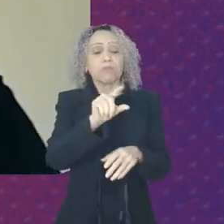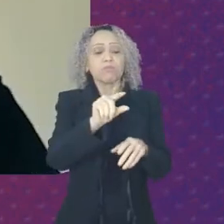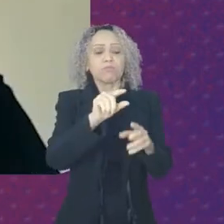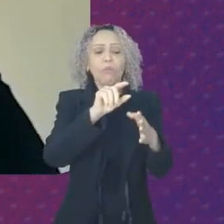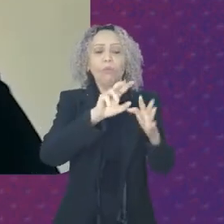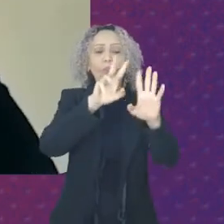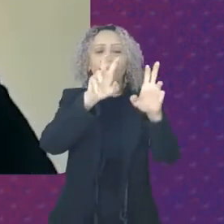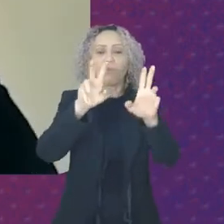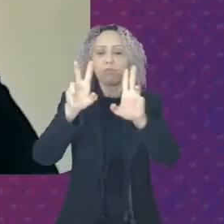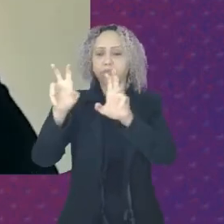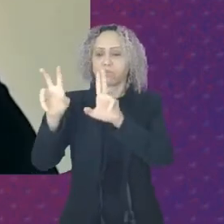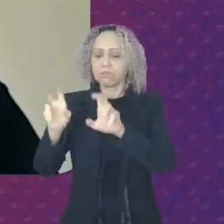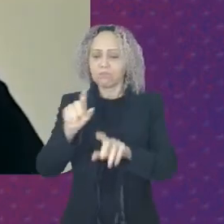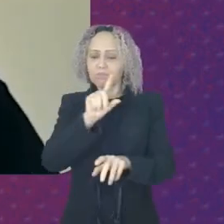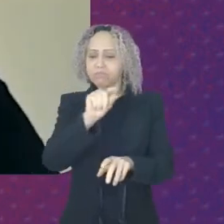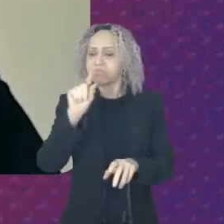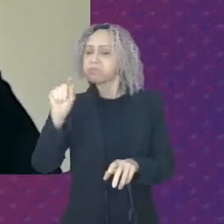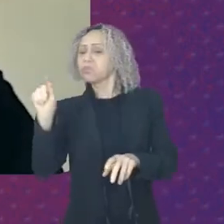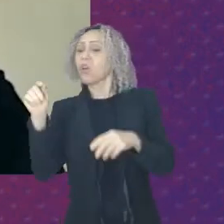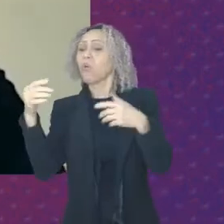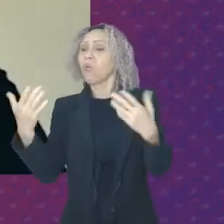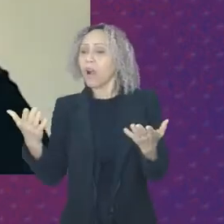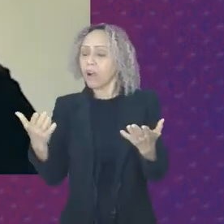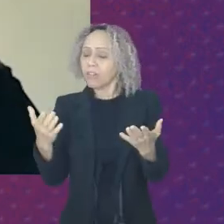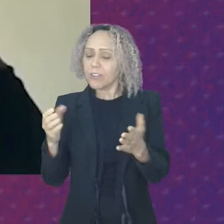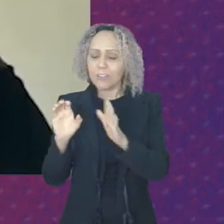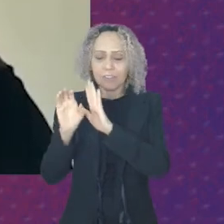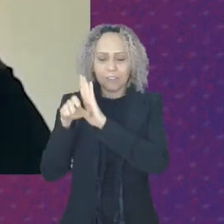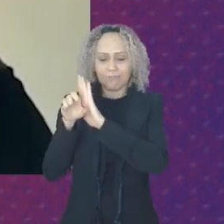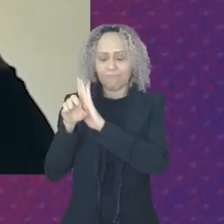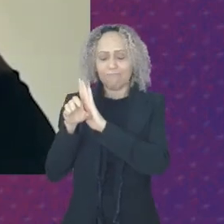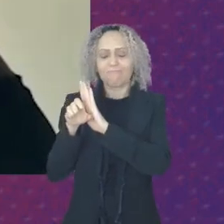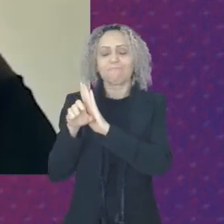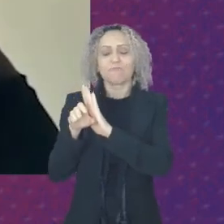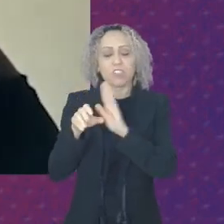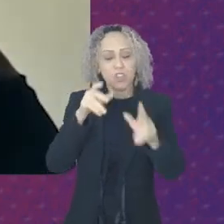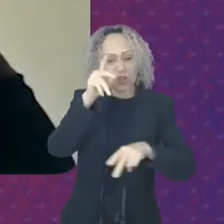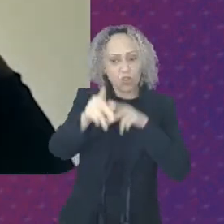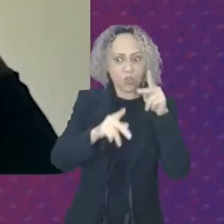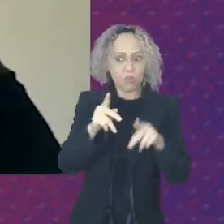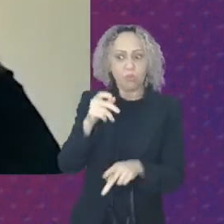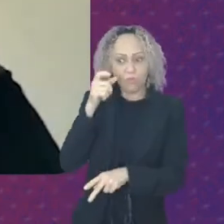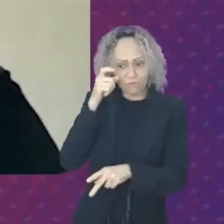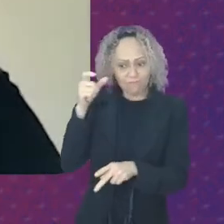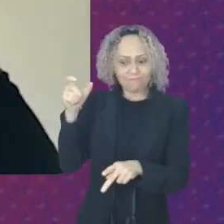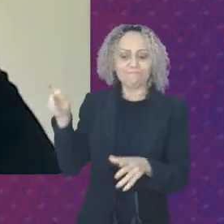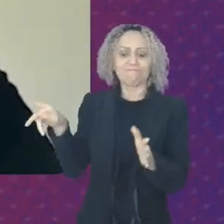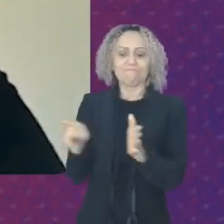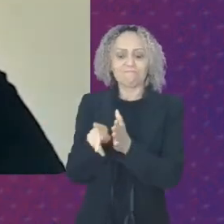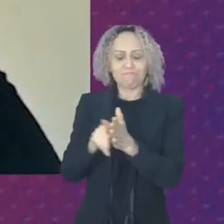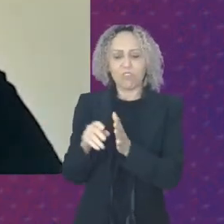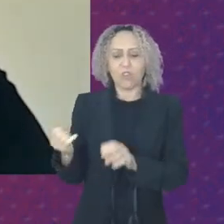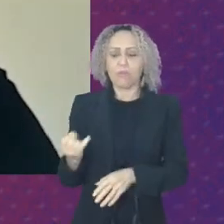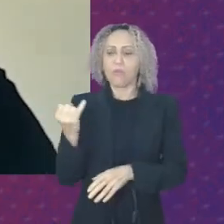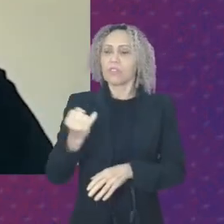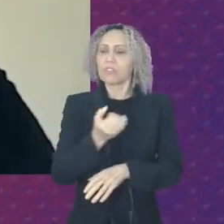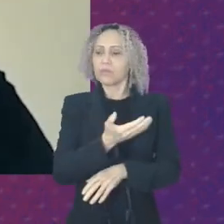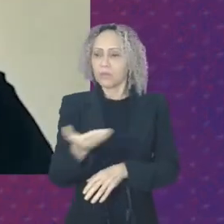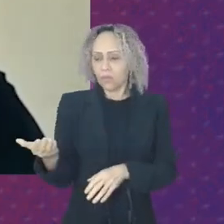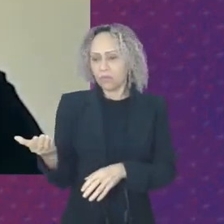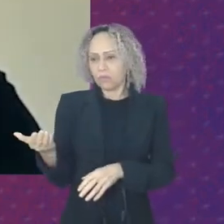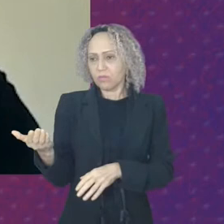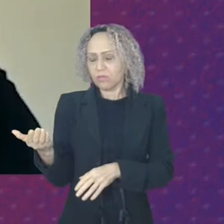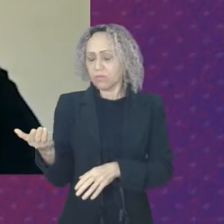muito falado e que é de interesse público em conteúdo para vocês. Ele pode virar um Reels, ele pode virar um carrossel de cards, ele pode